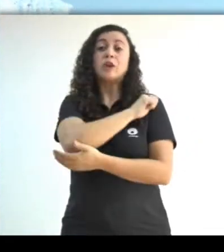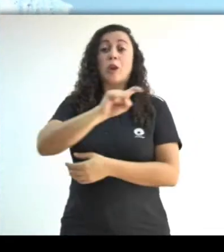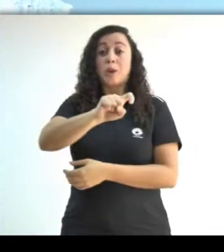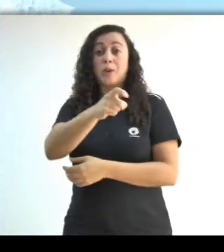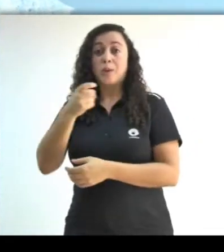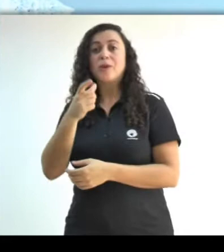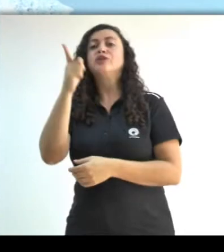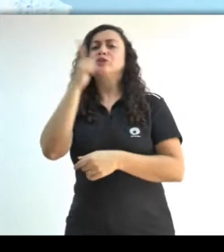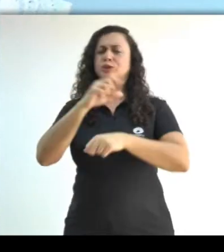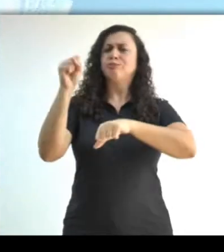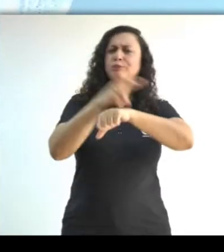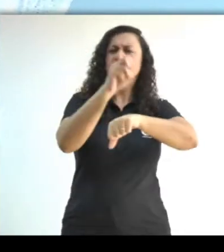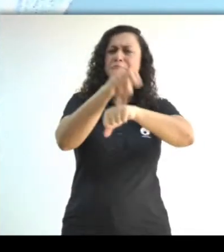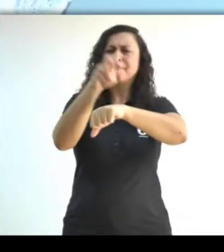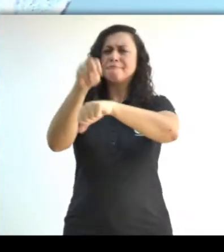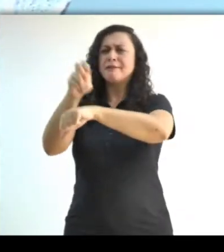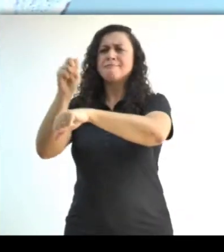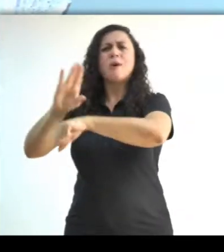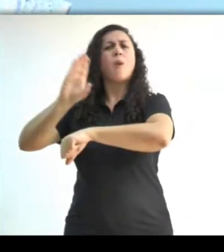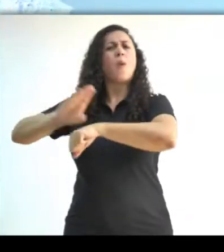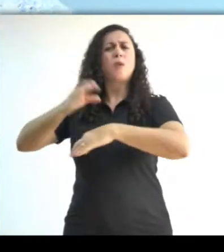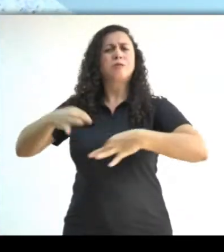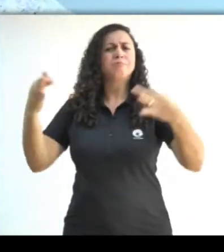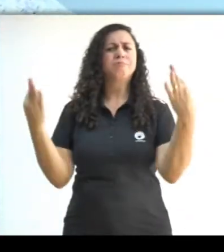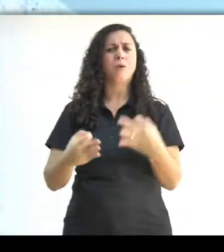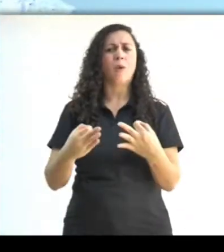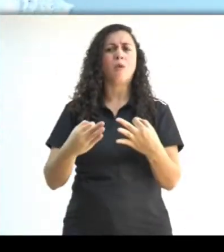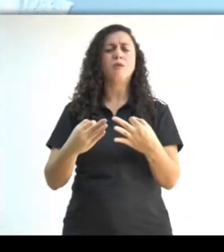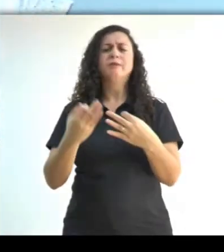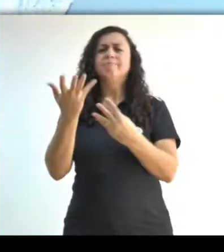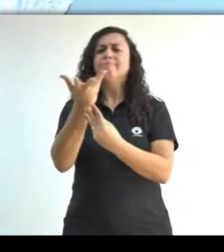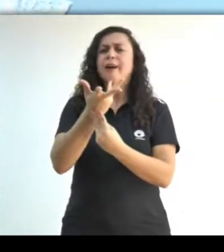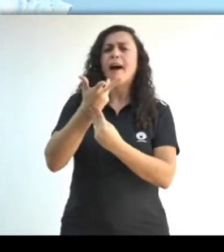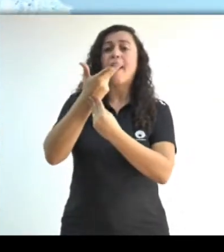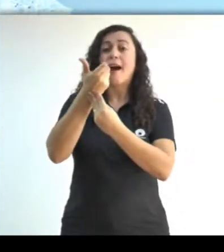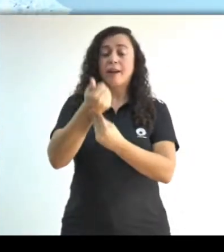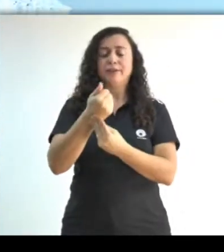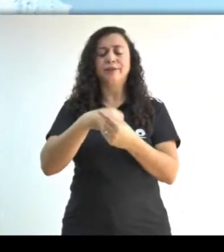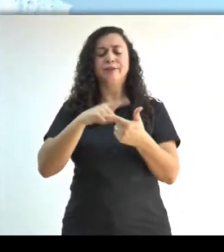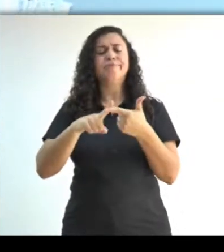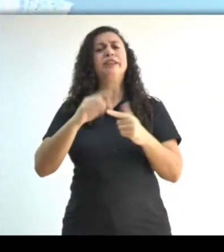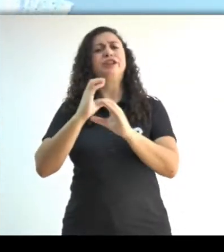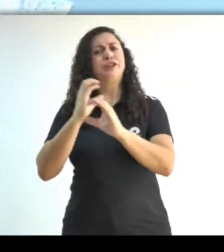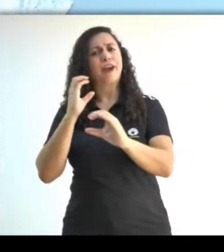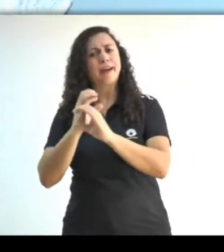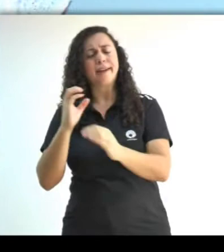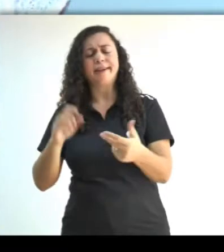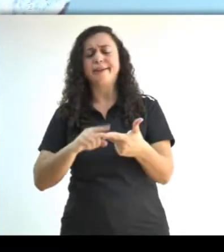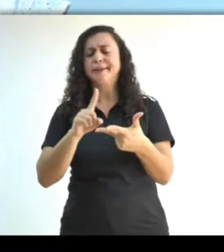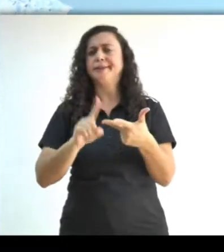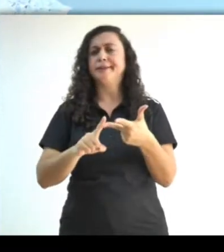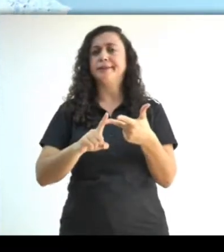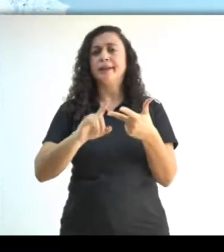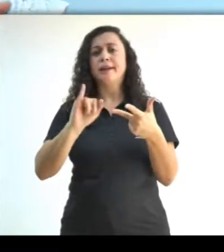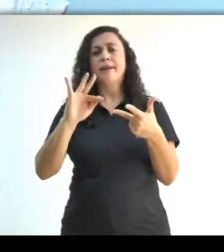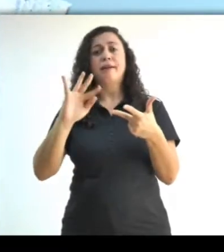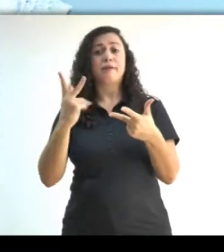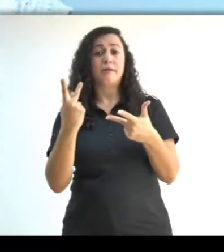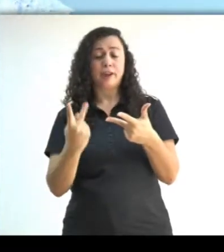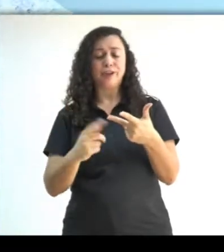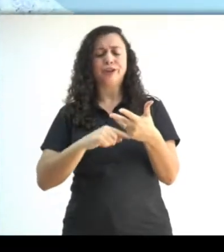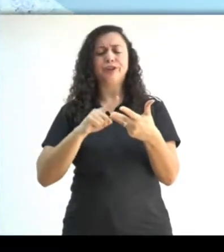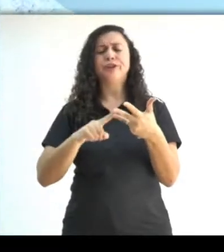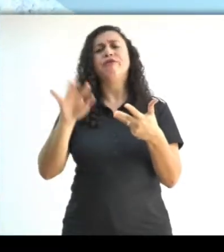Colmeia ingressaram no Instituto de Artes, nas Engenharias, no IFIX,